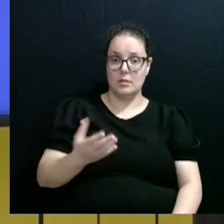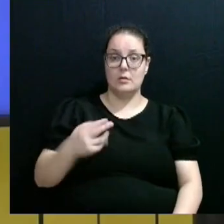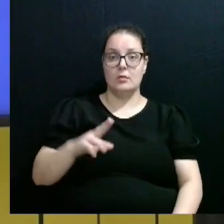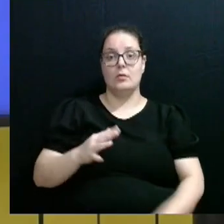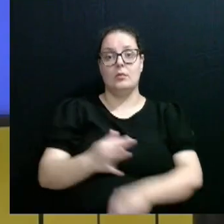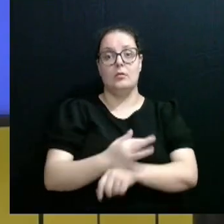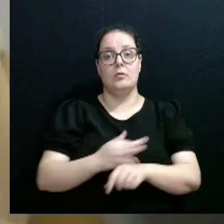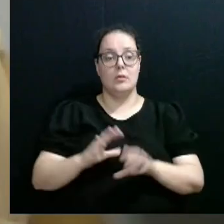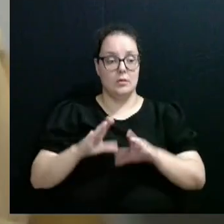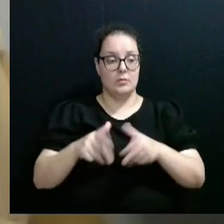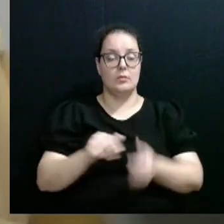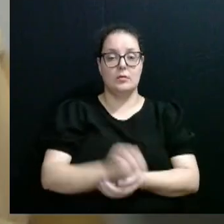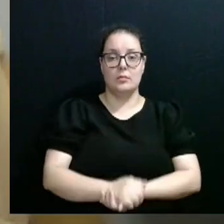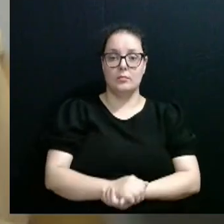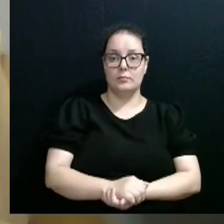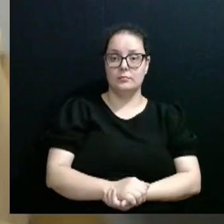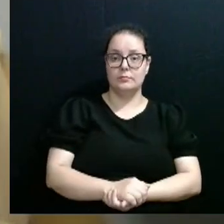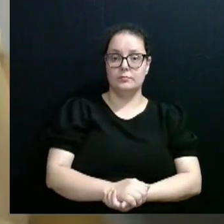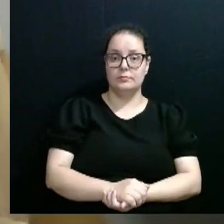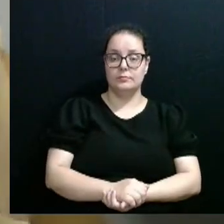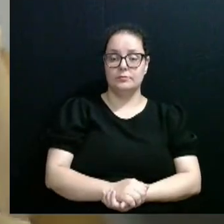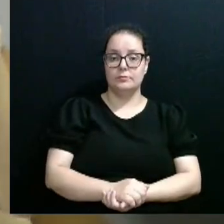coletivas?